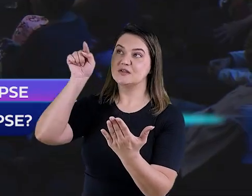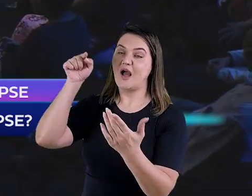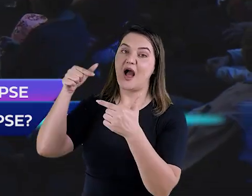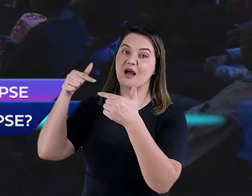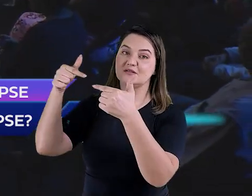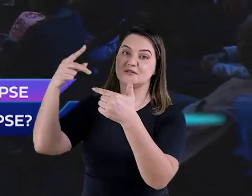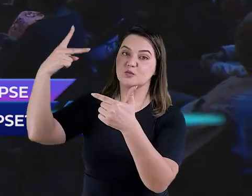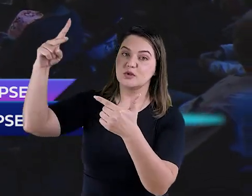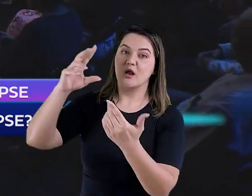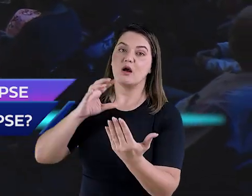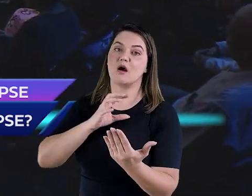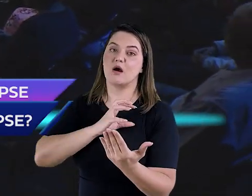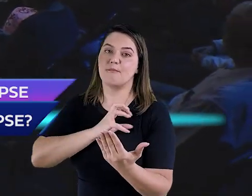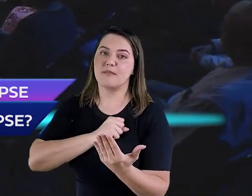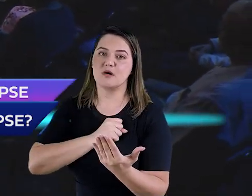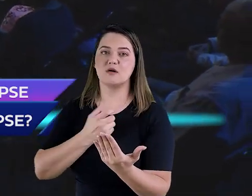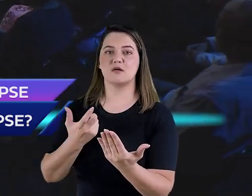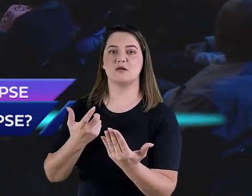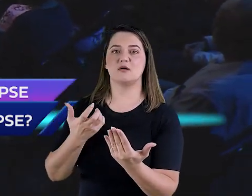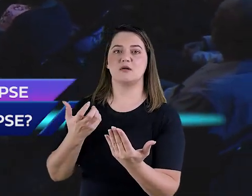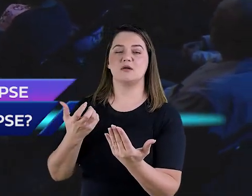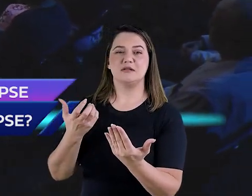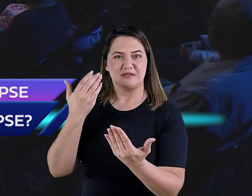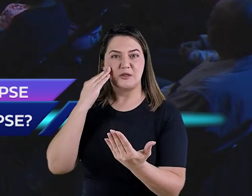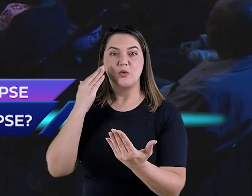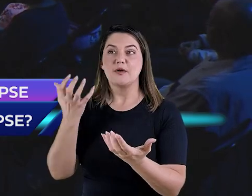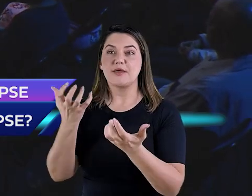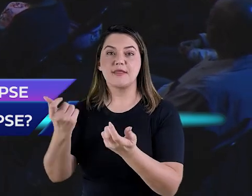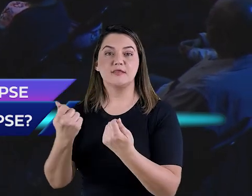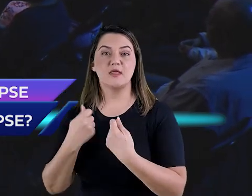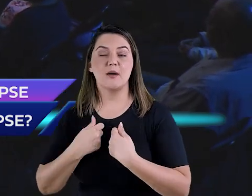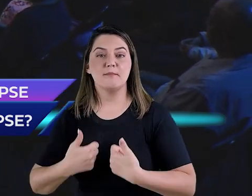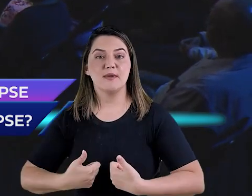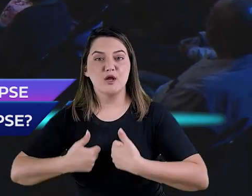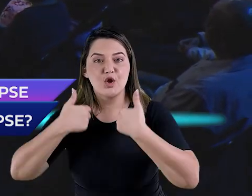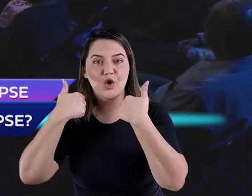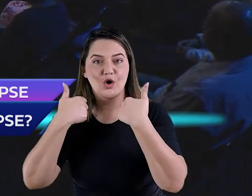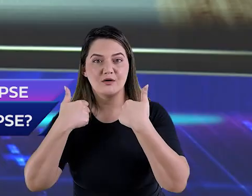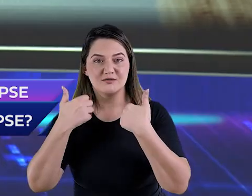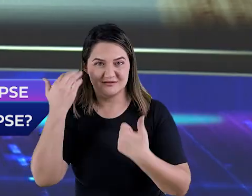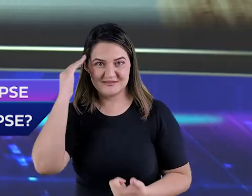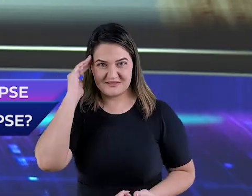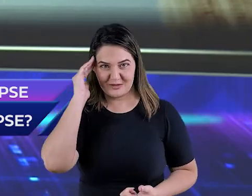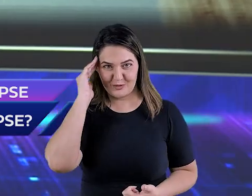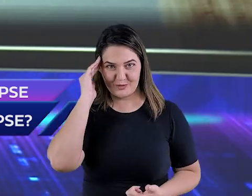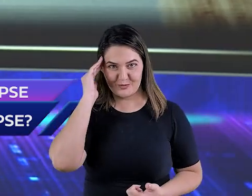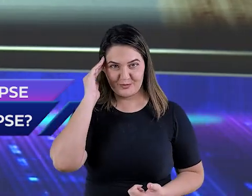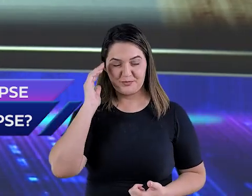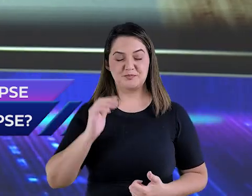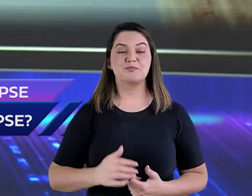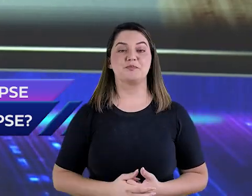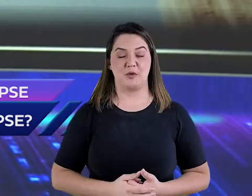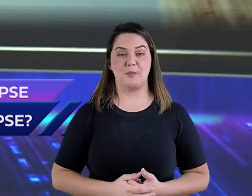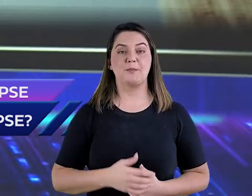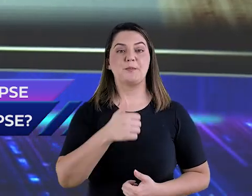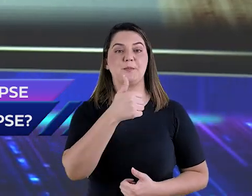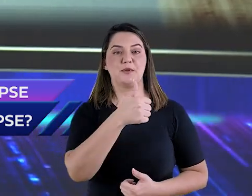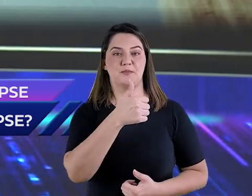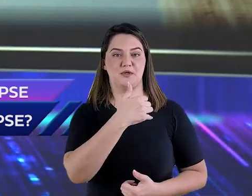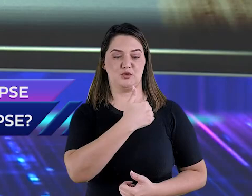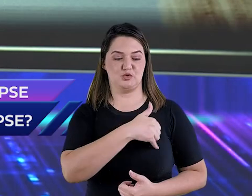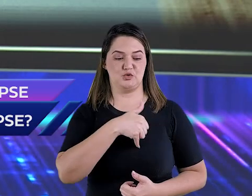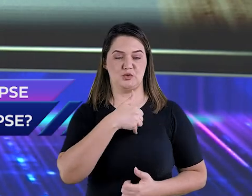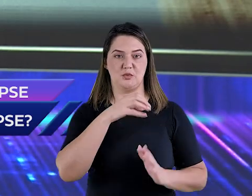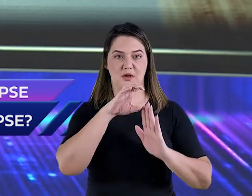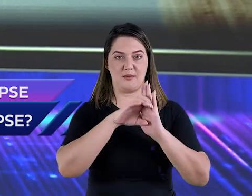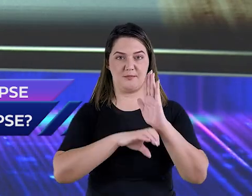Porque a maior descrição que a Bíblia faz de Deus está em 1 João, capítulo 4,